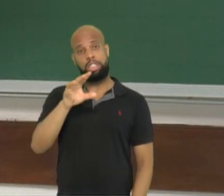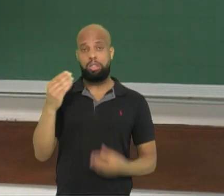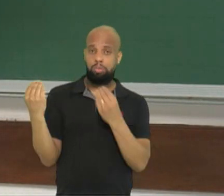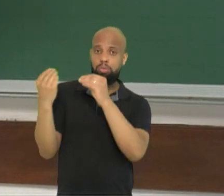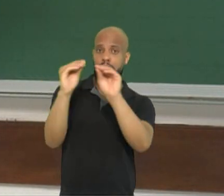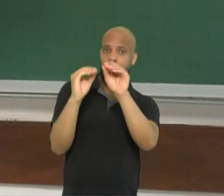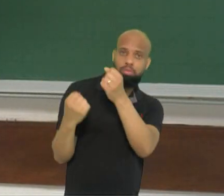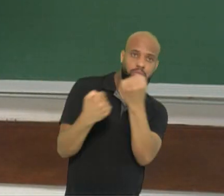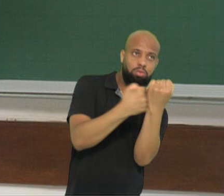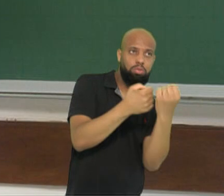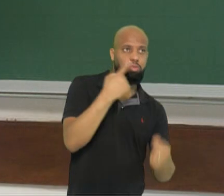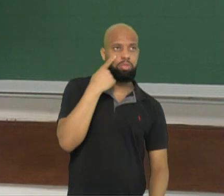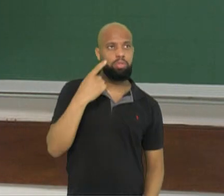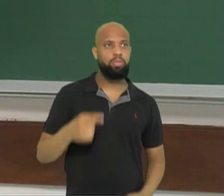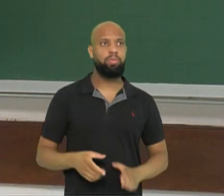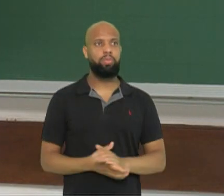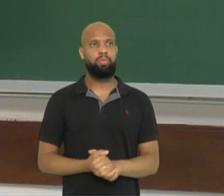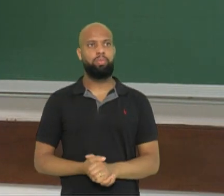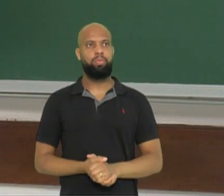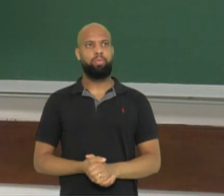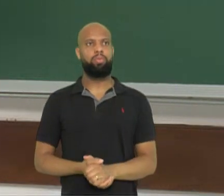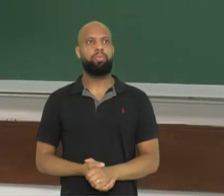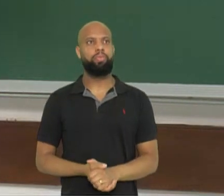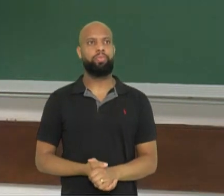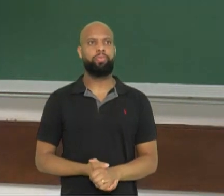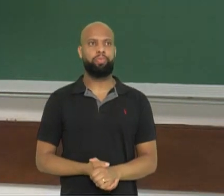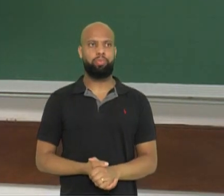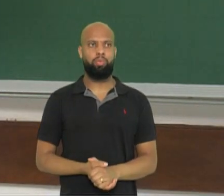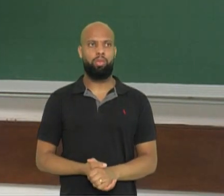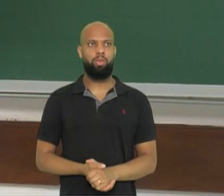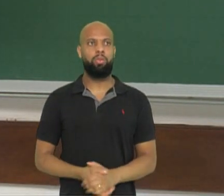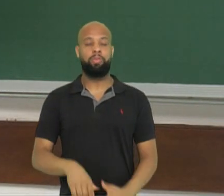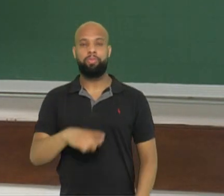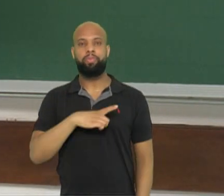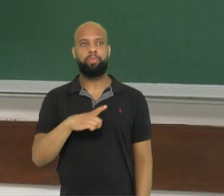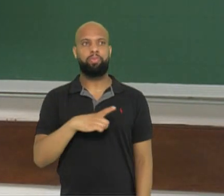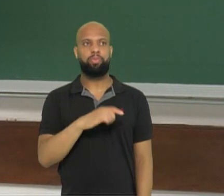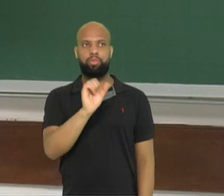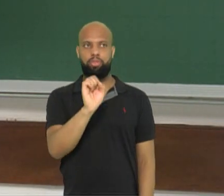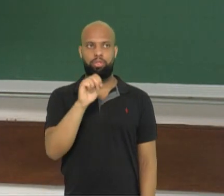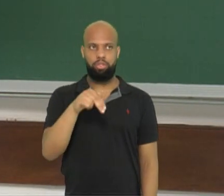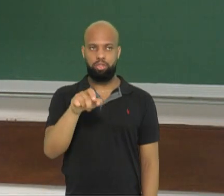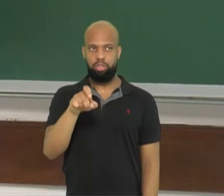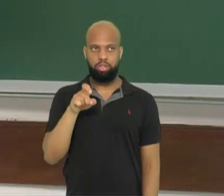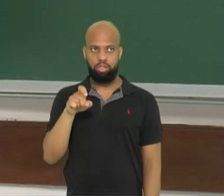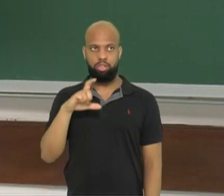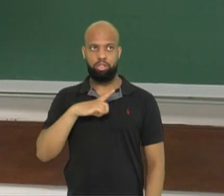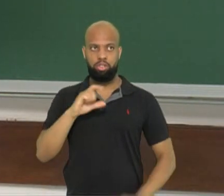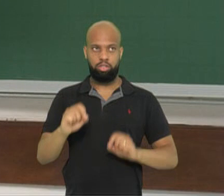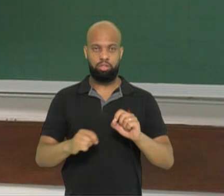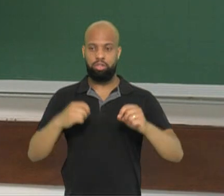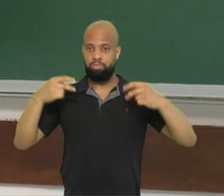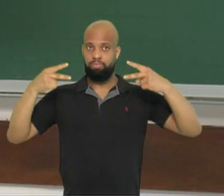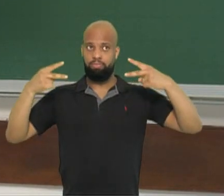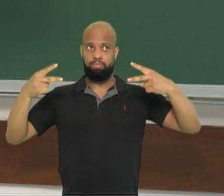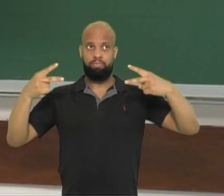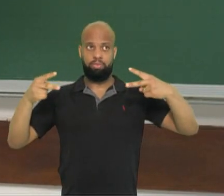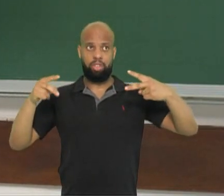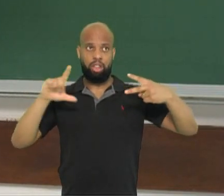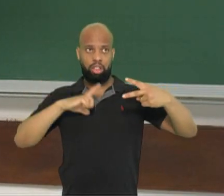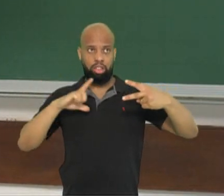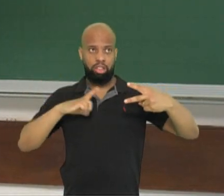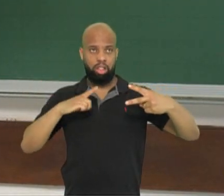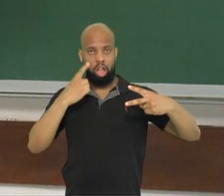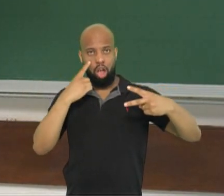mais 1. Então, olha lá, voltando. Então, ó, aqui está o seno de x e aqui está o intervalo, menos 1